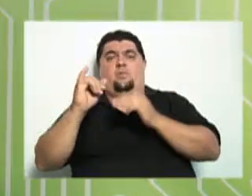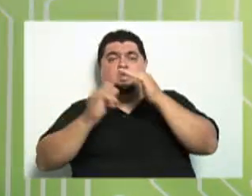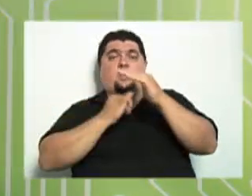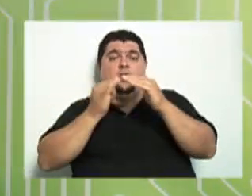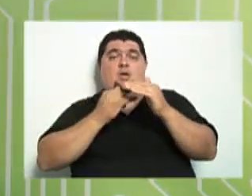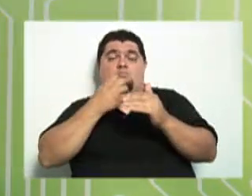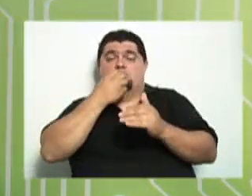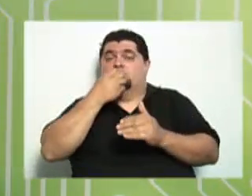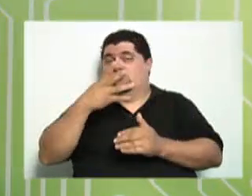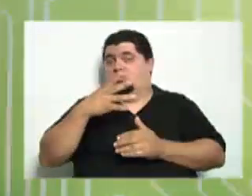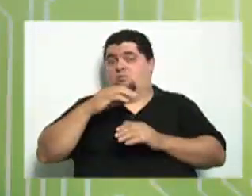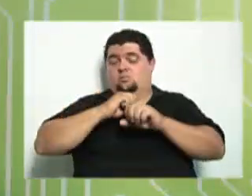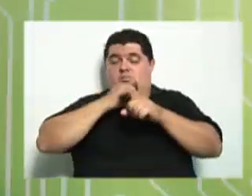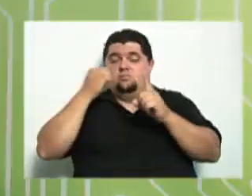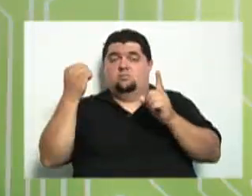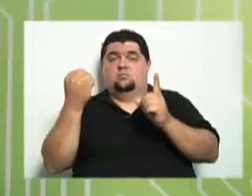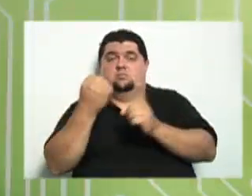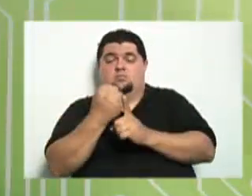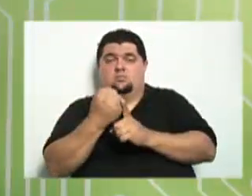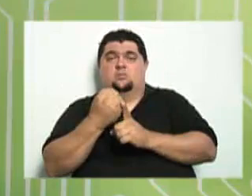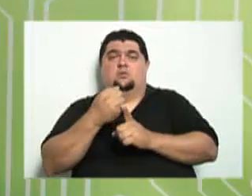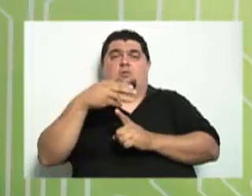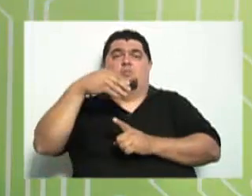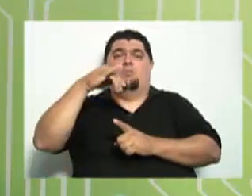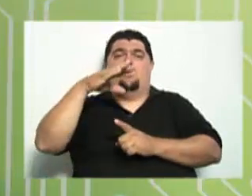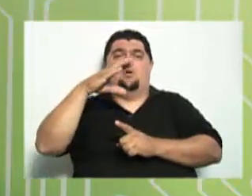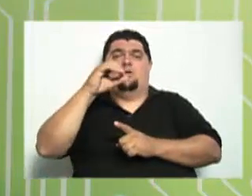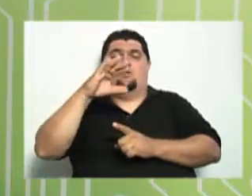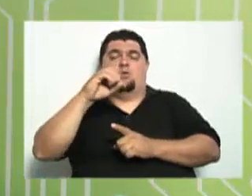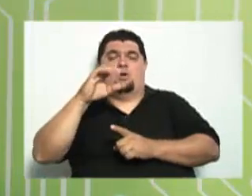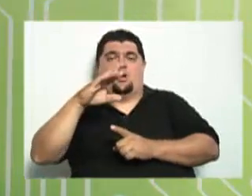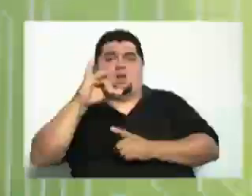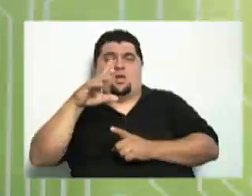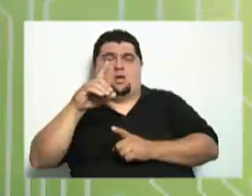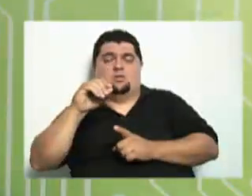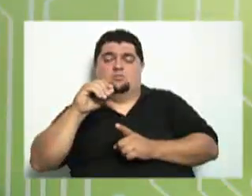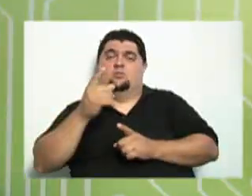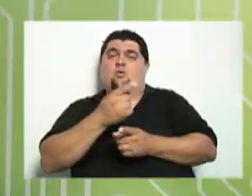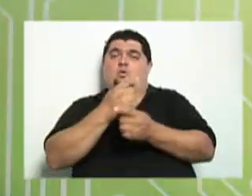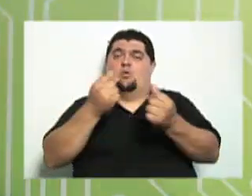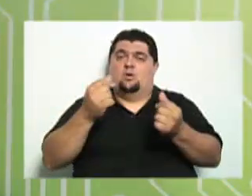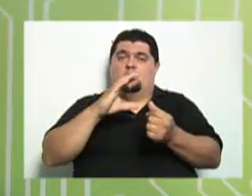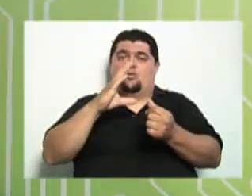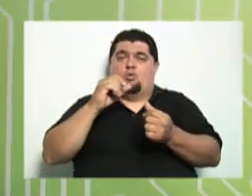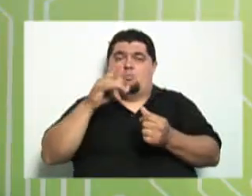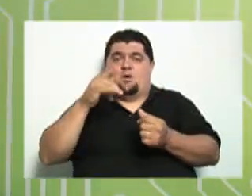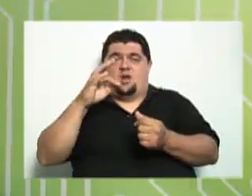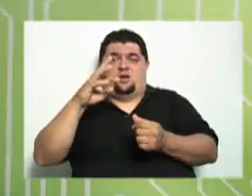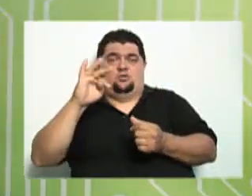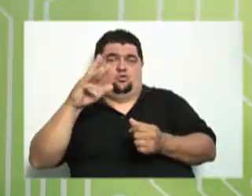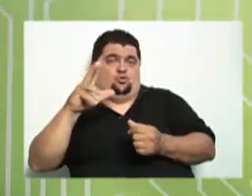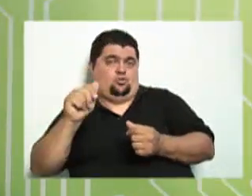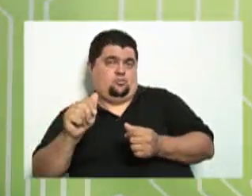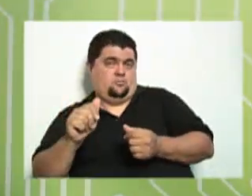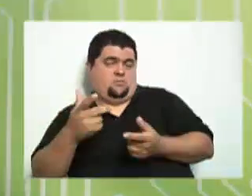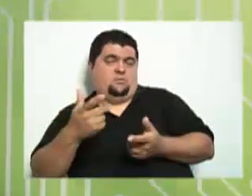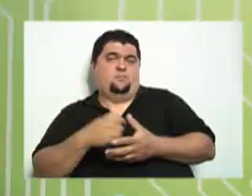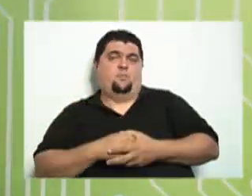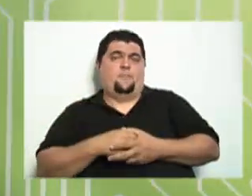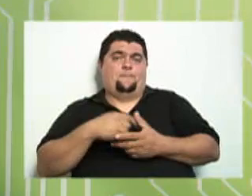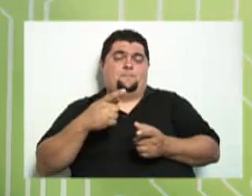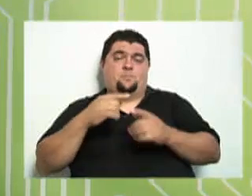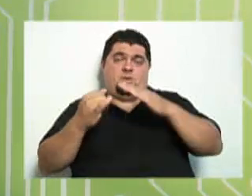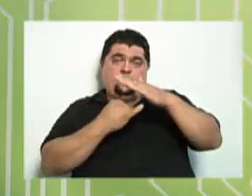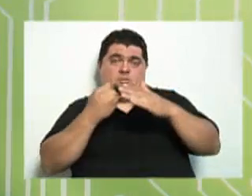que é positiva para a sociedade, o microcrédito ou o crédito para as cooperativas. E quando a gente fala de progresso técnico, por exemplo, uma instituição positiva é